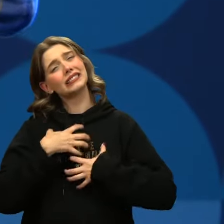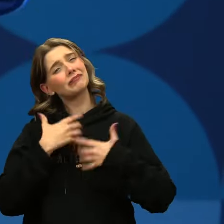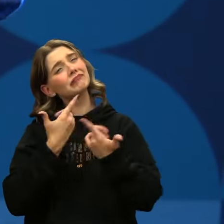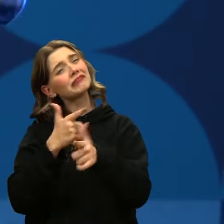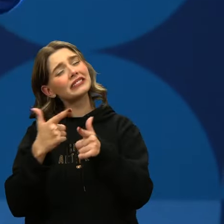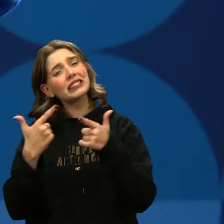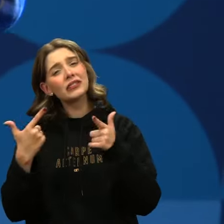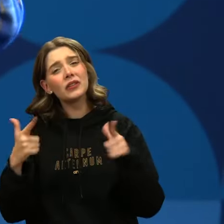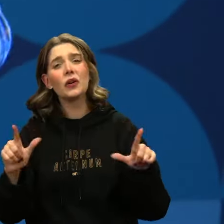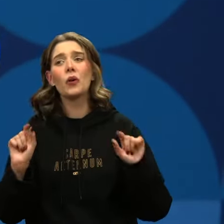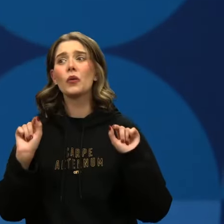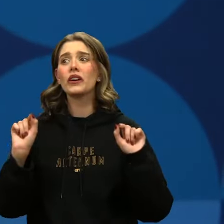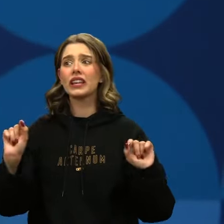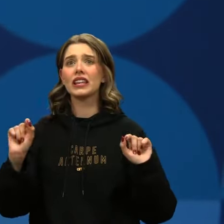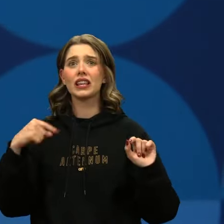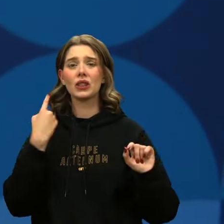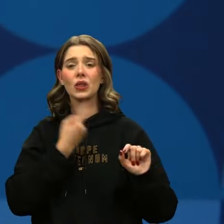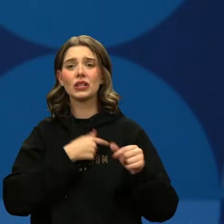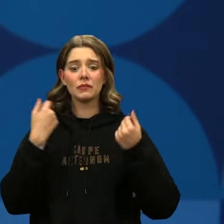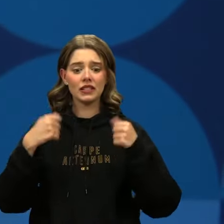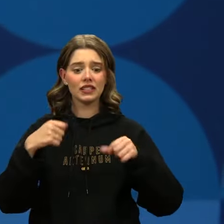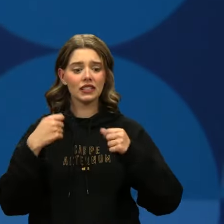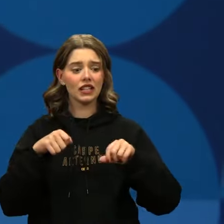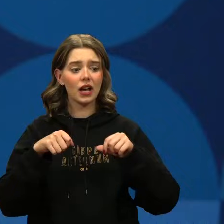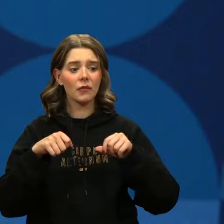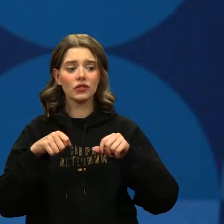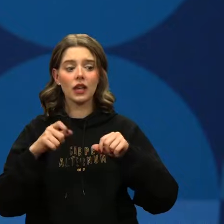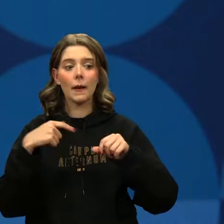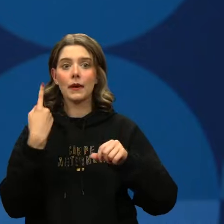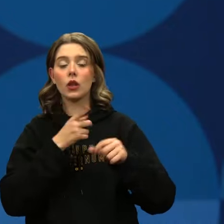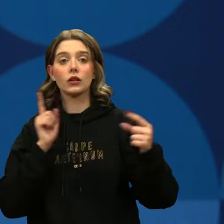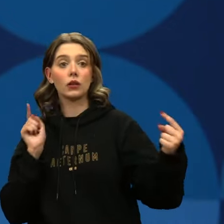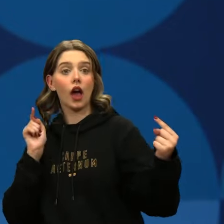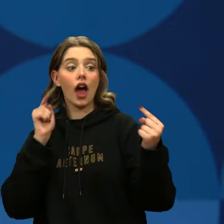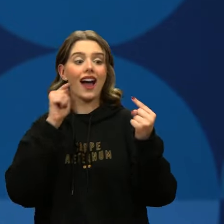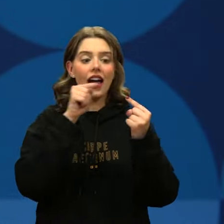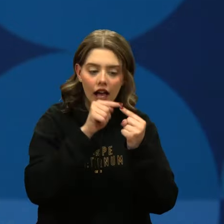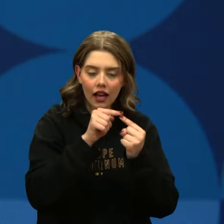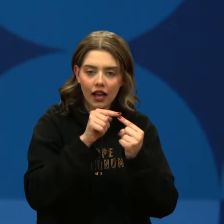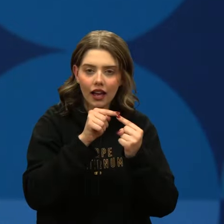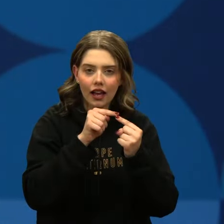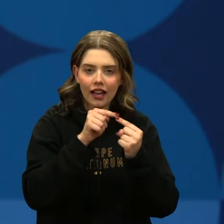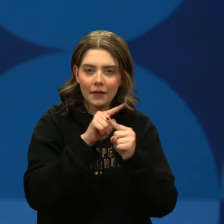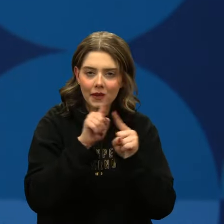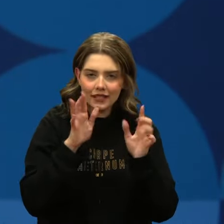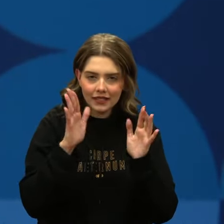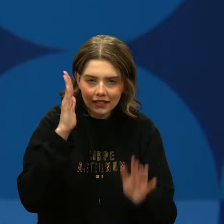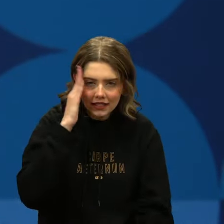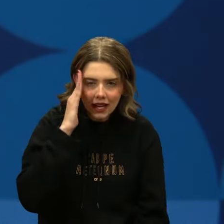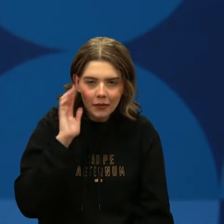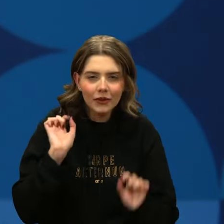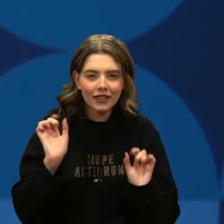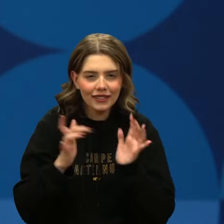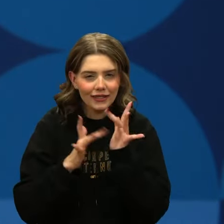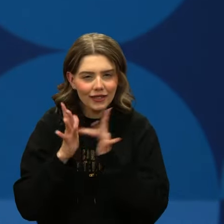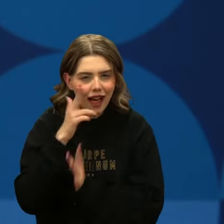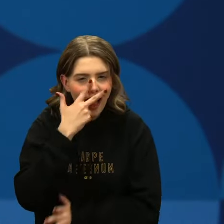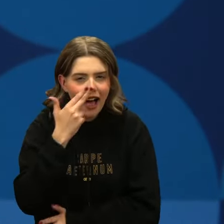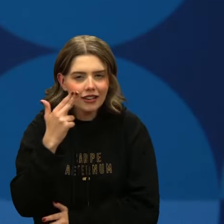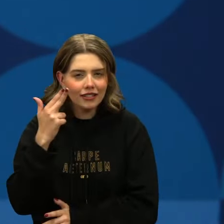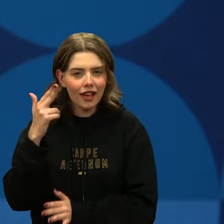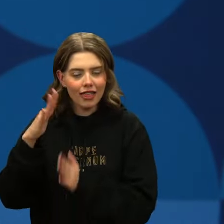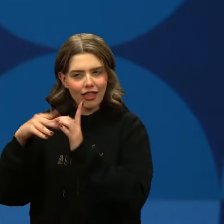é preciso para cumprir aquilo que nós temos que fazer. Mas sabe o que Jesus acha da igreja de Filadélfia?